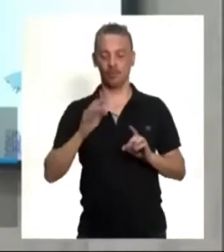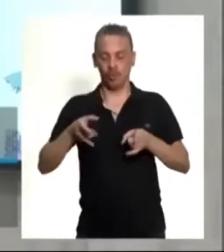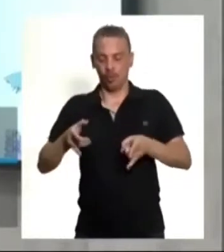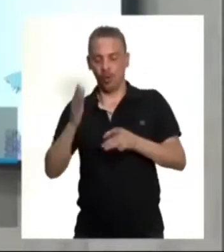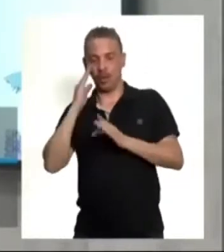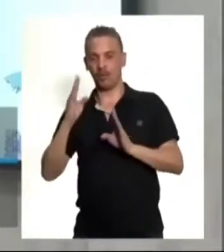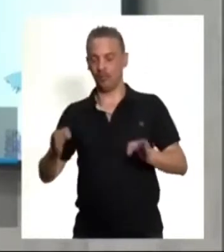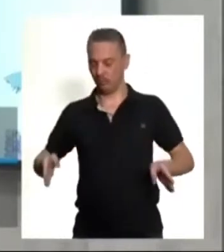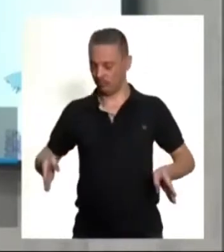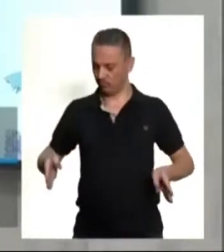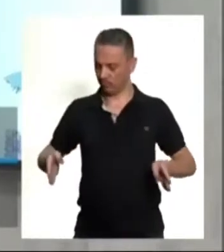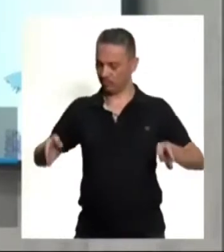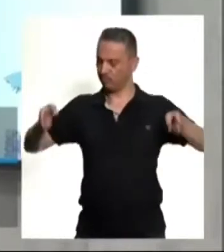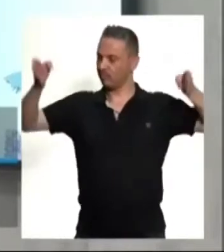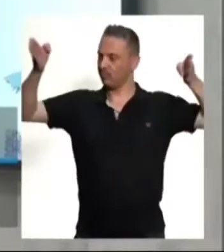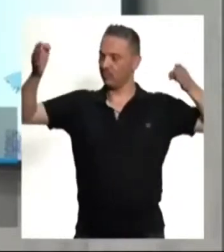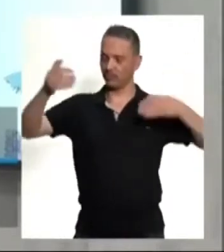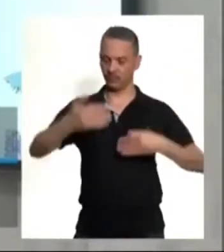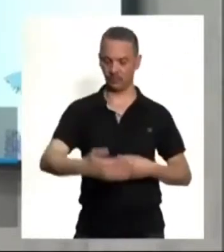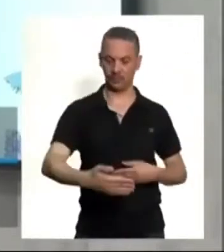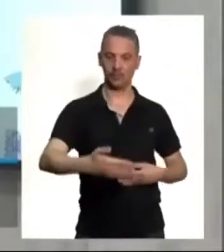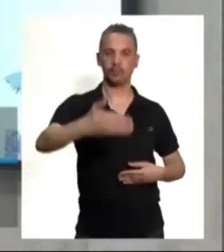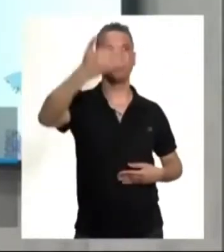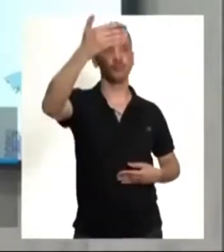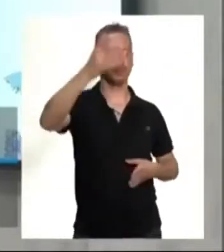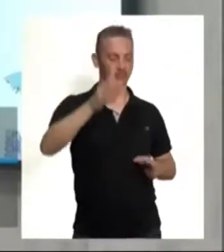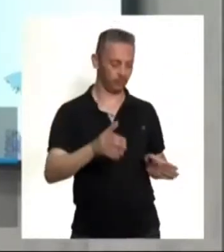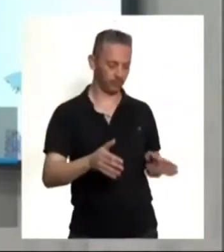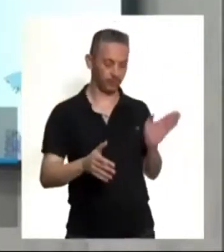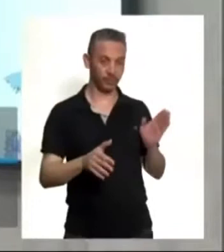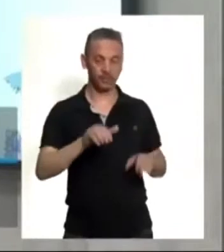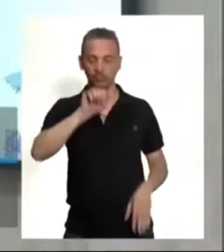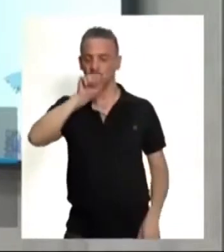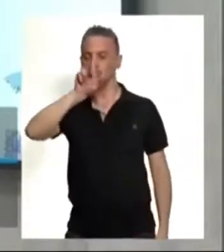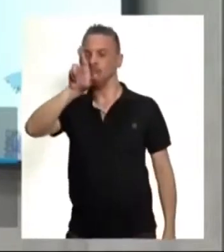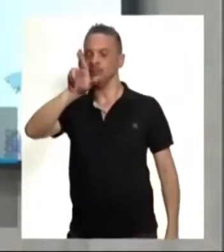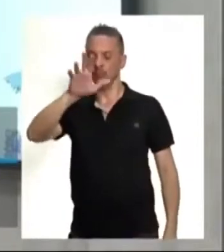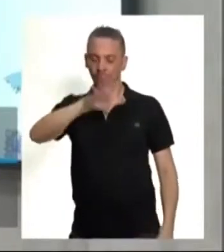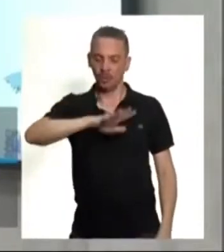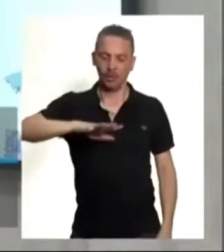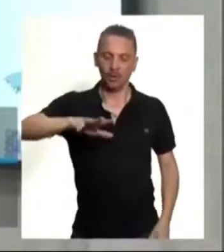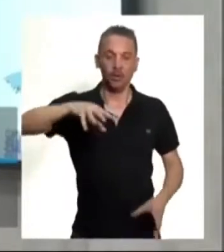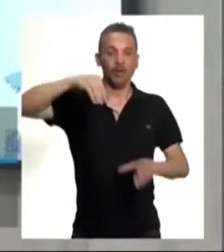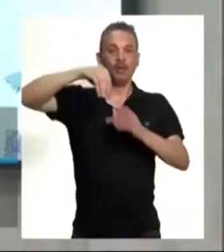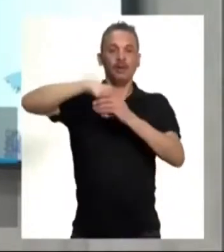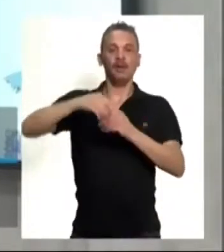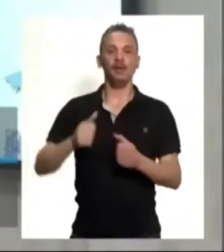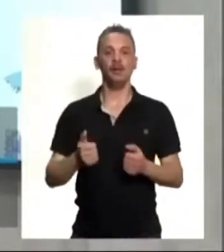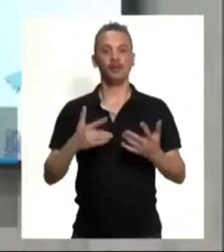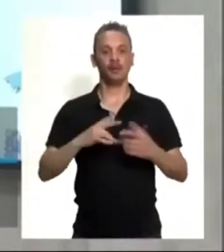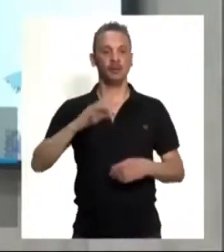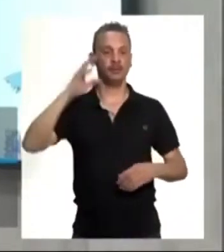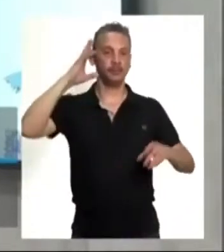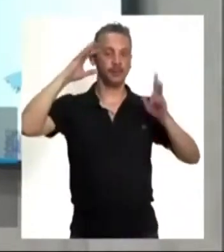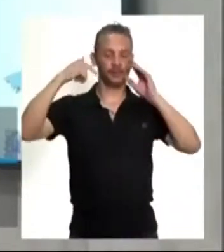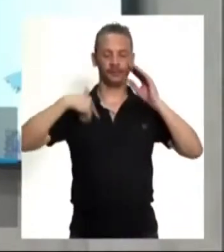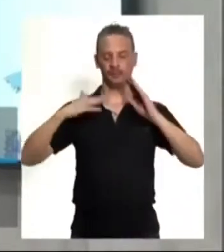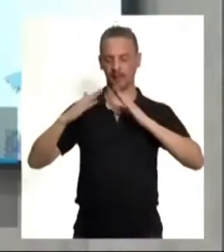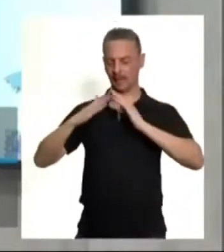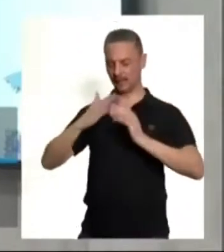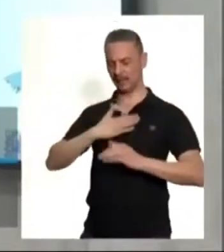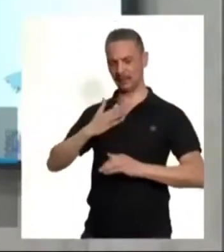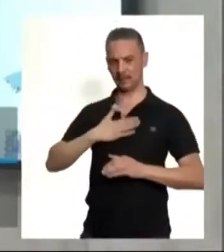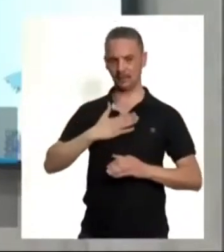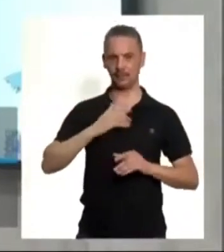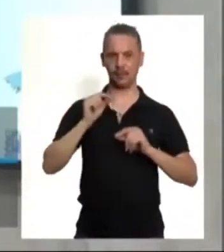Qual o volume de ar contido no teu quarto? Vamos pensar? Vou imaginar o meu quarto lá na minha casa. Ele é